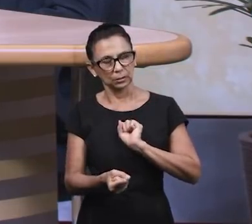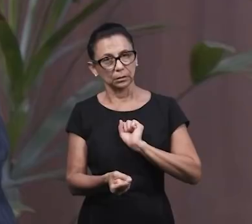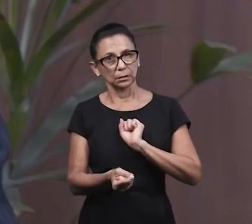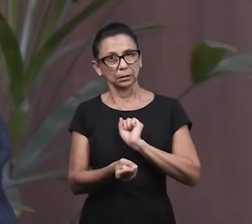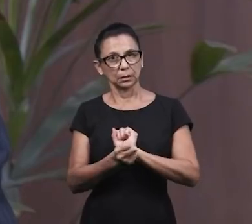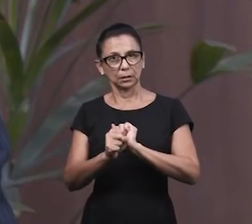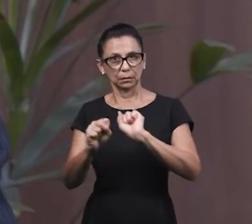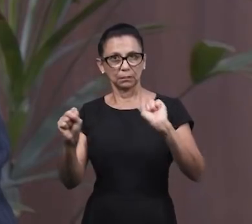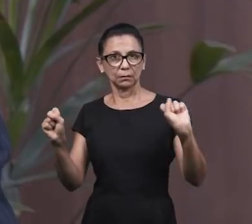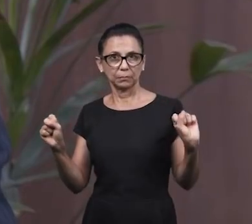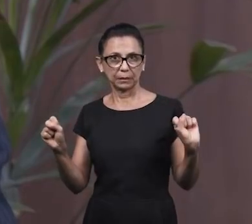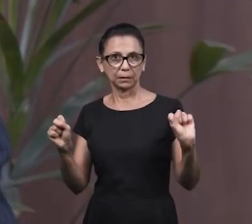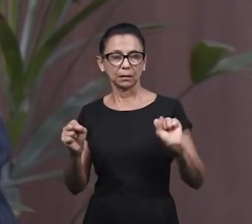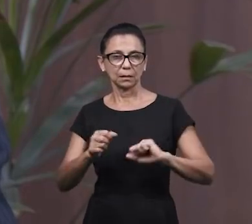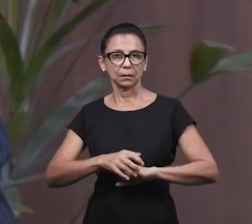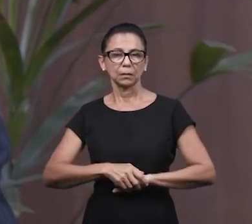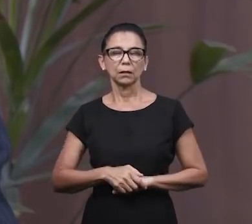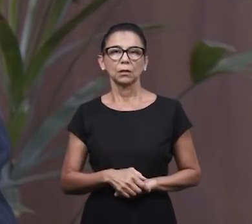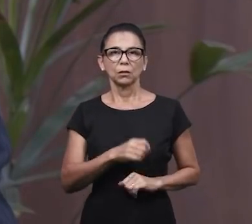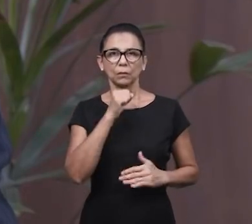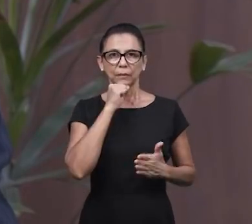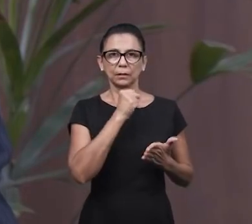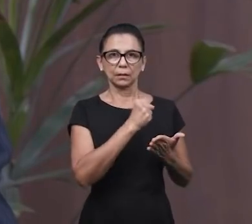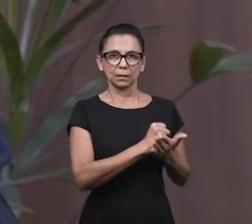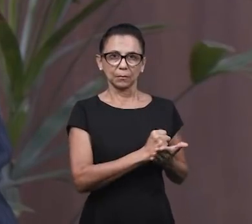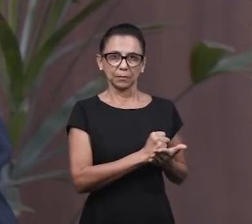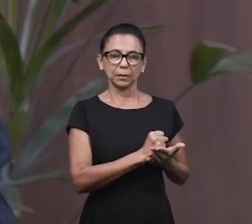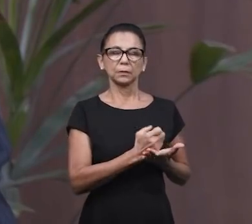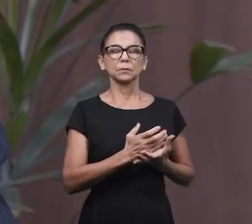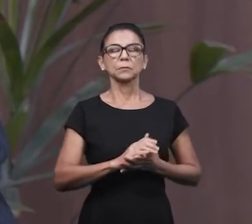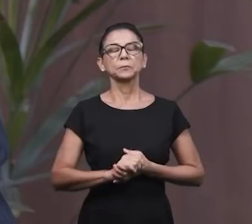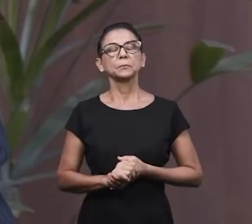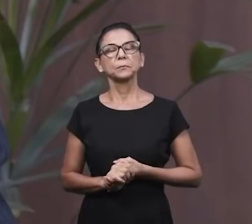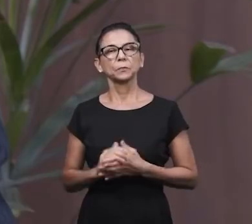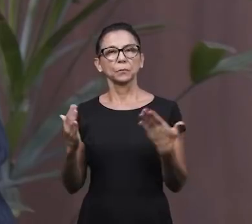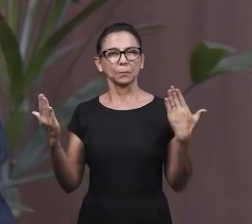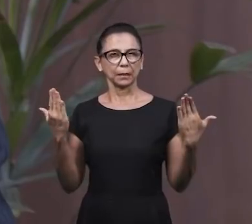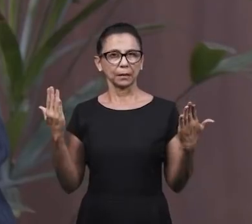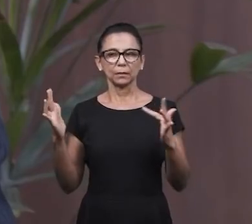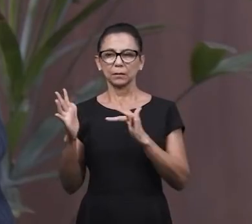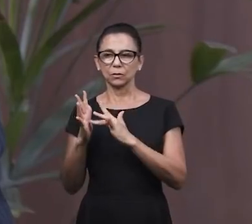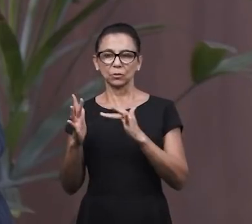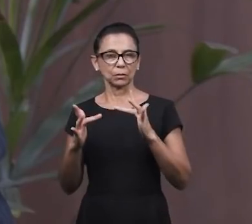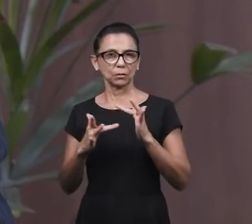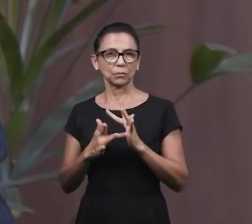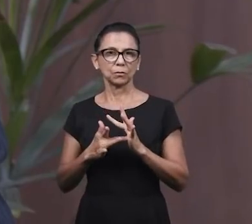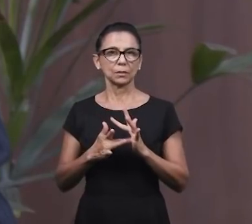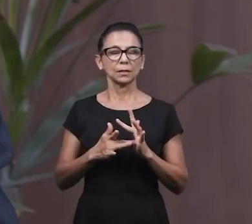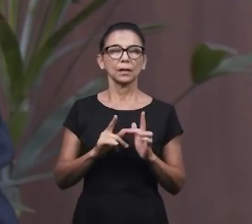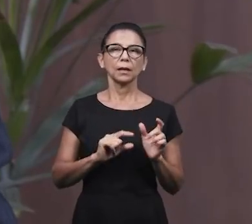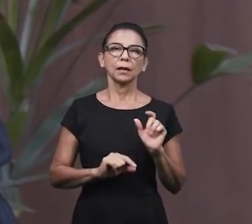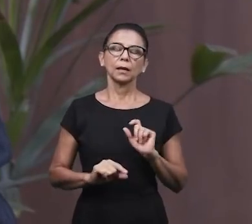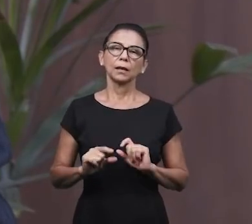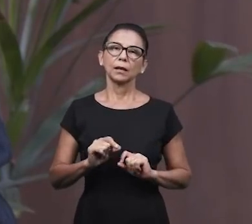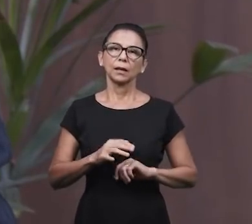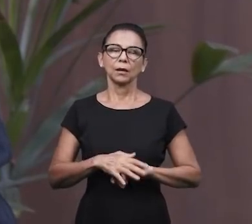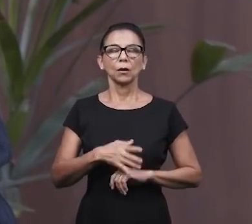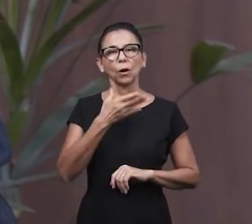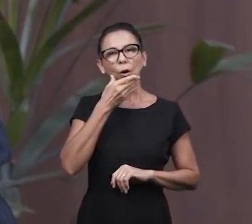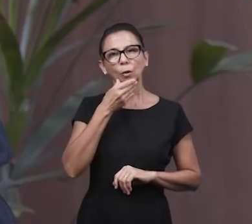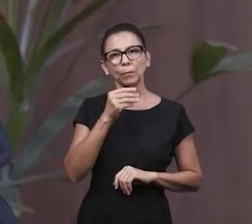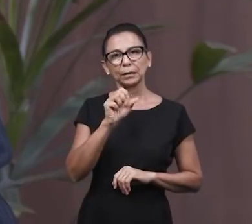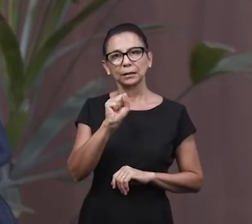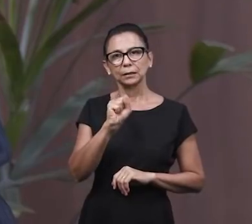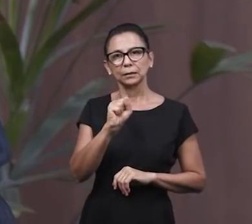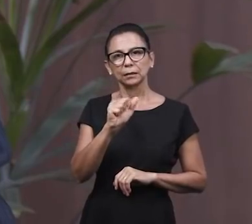de libertador no Velho Testamento, desse atributo do Senhor Jesus, uma delas é a figura